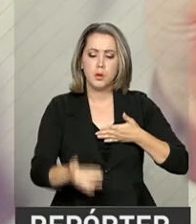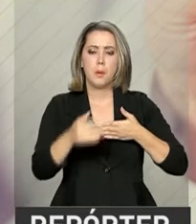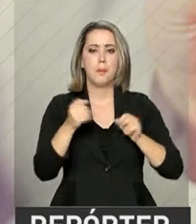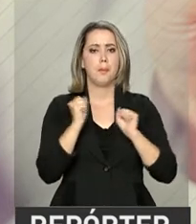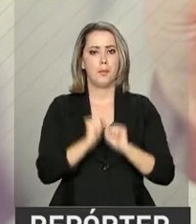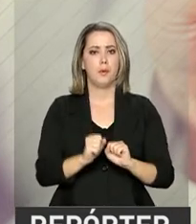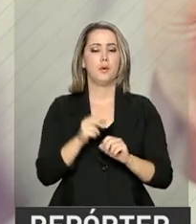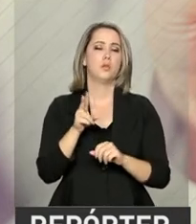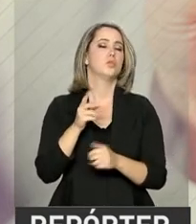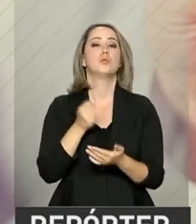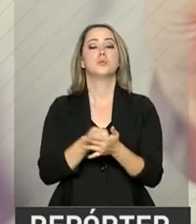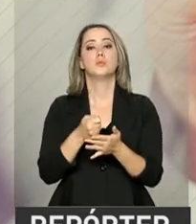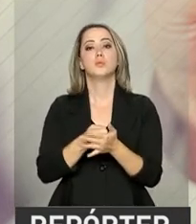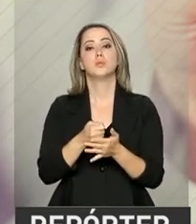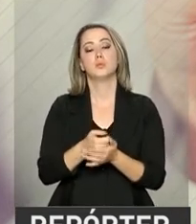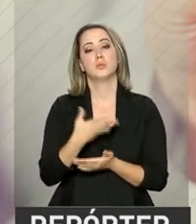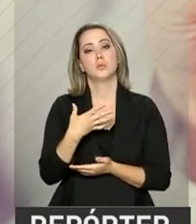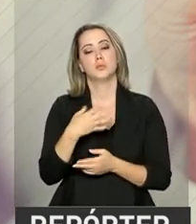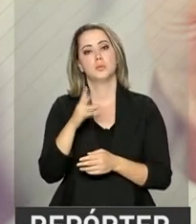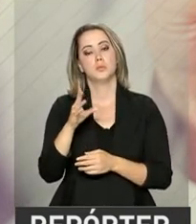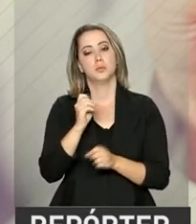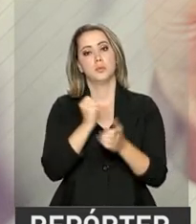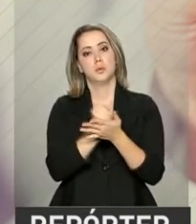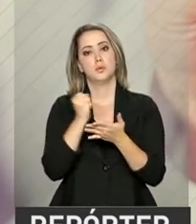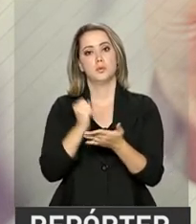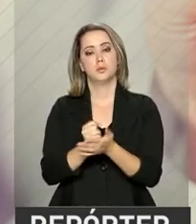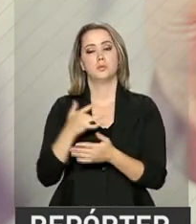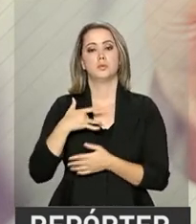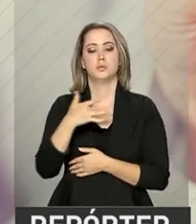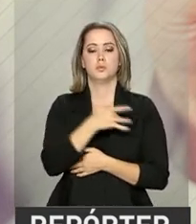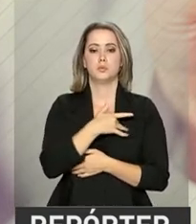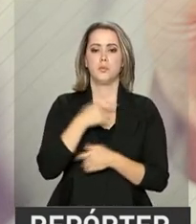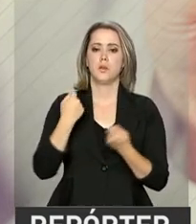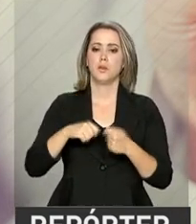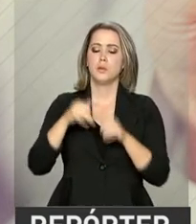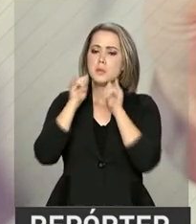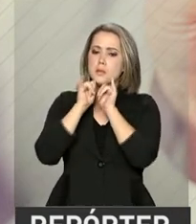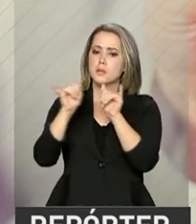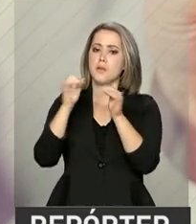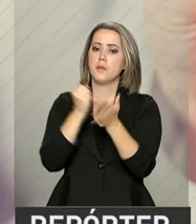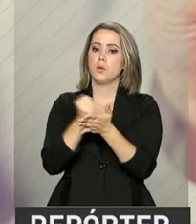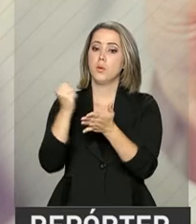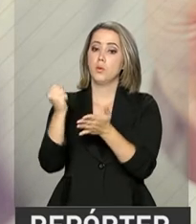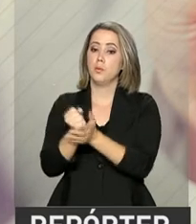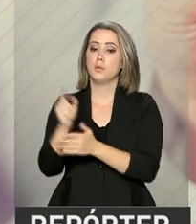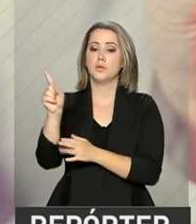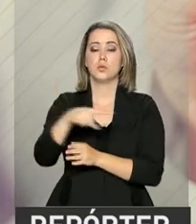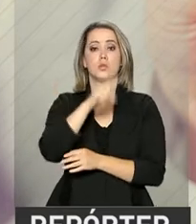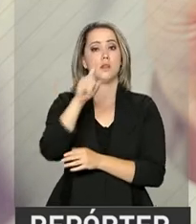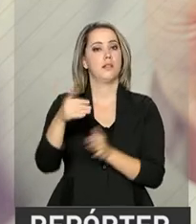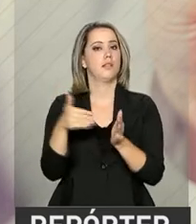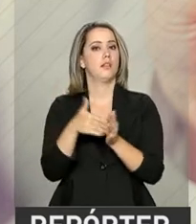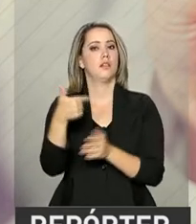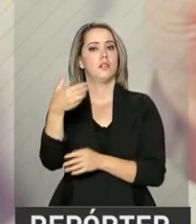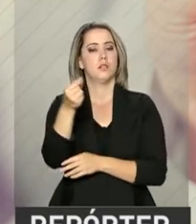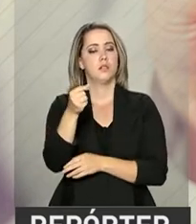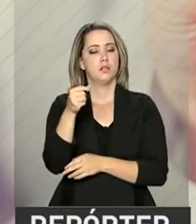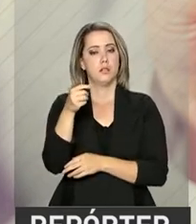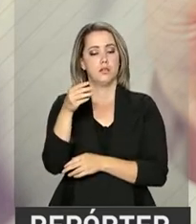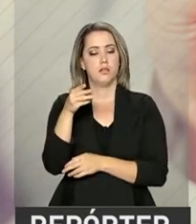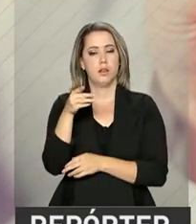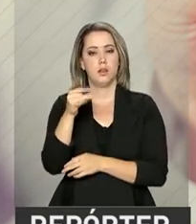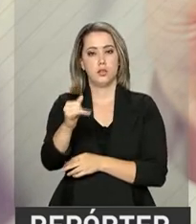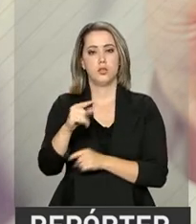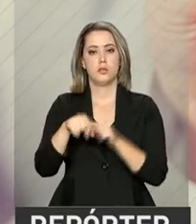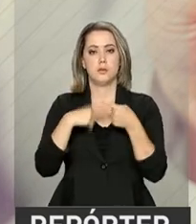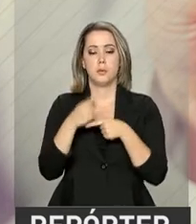e arcando com as mensalidades. As operadoras são obrigadas a enviar ao usuário um comprovante de cancelamento em até 10 dias úteis.